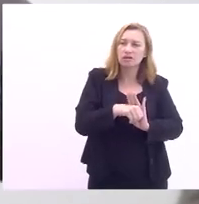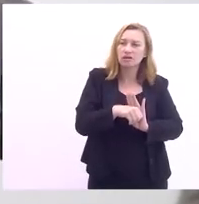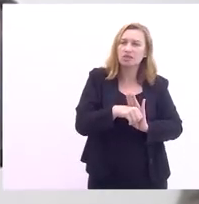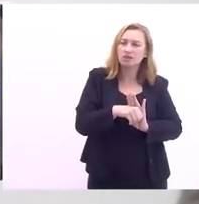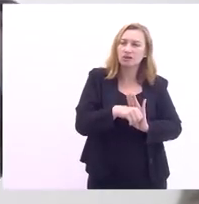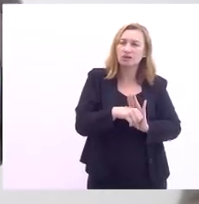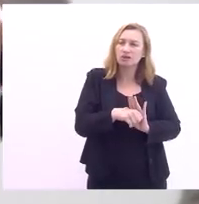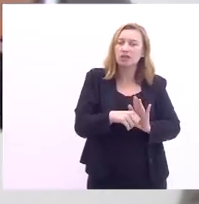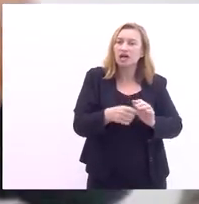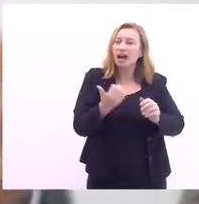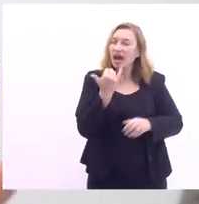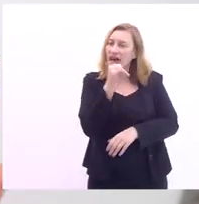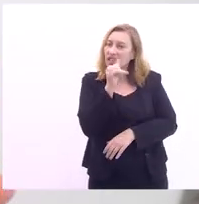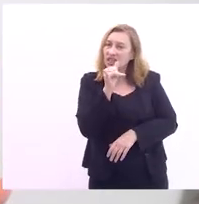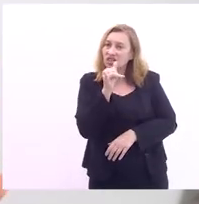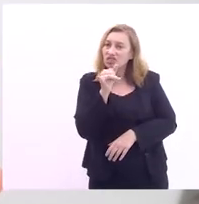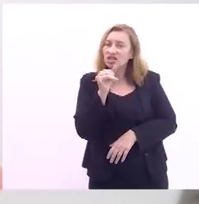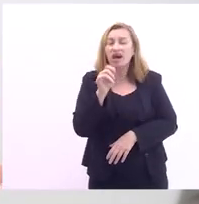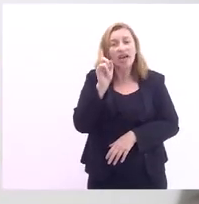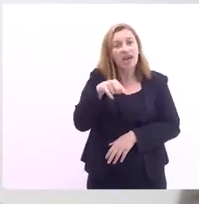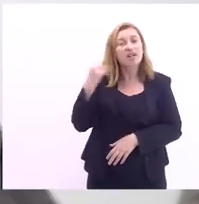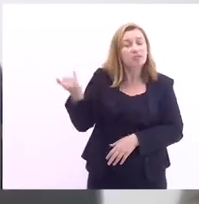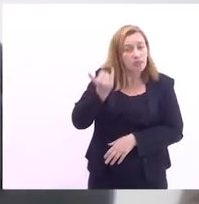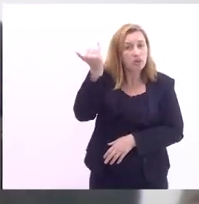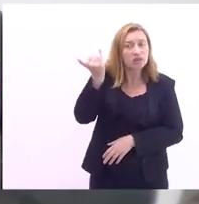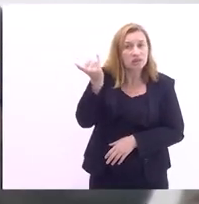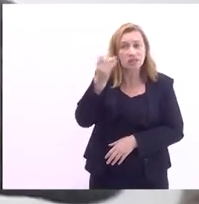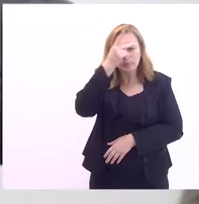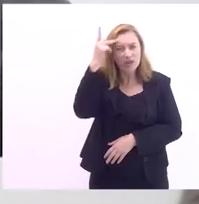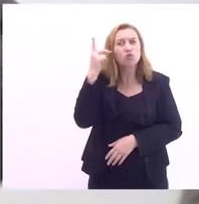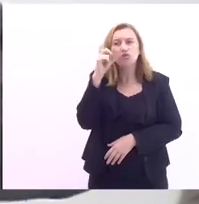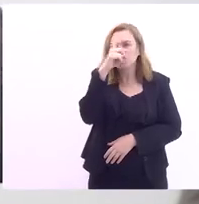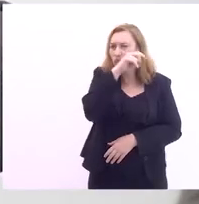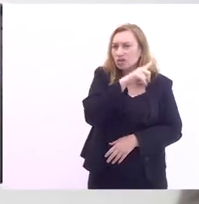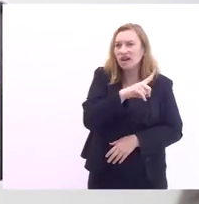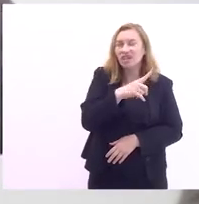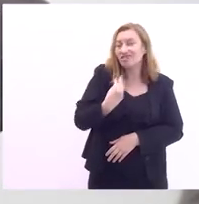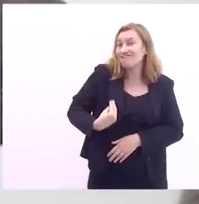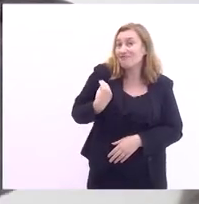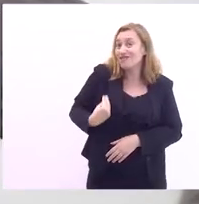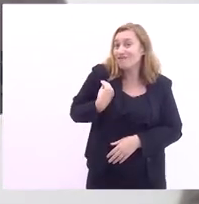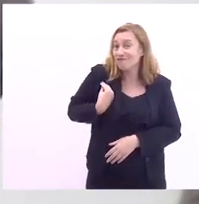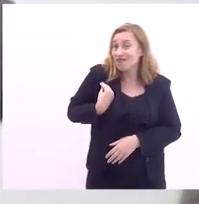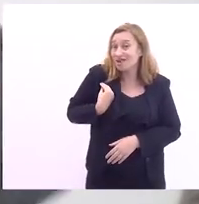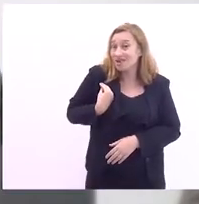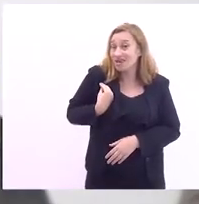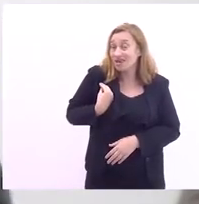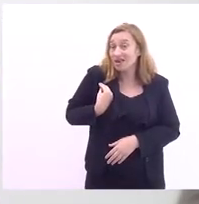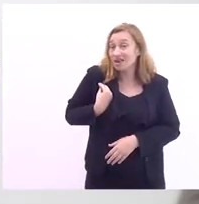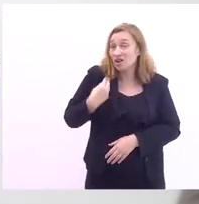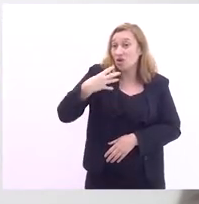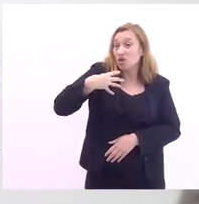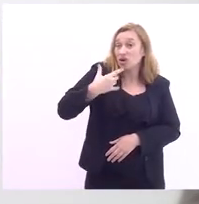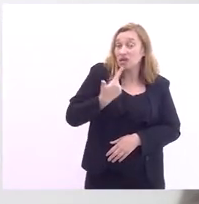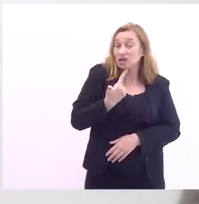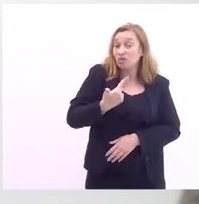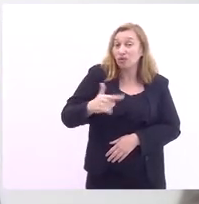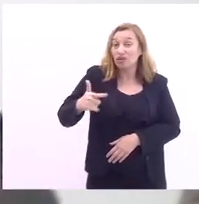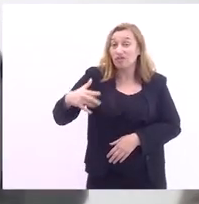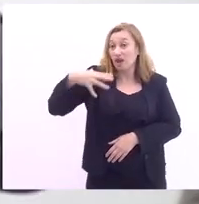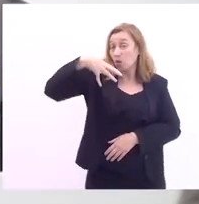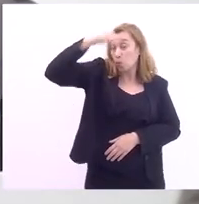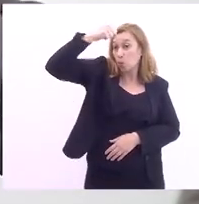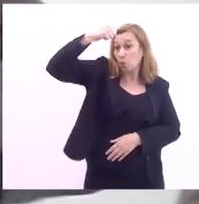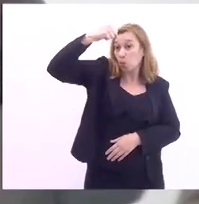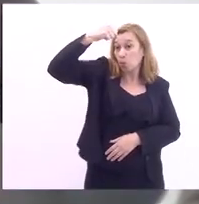a energia elétrica é necessária, a pessoa tem dificuldade de sobreviver sem a energia elétrica e